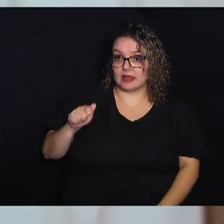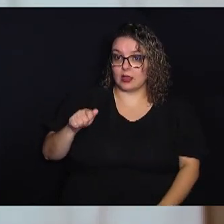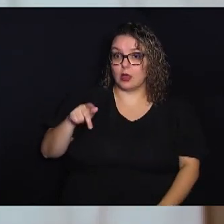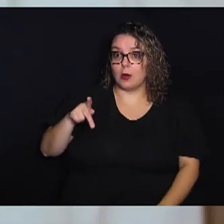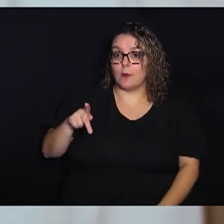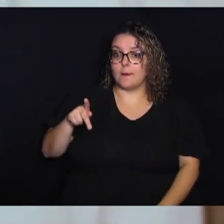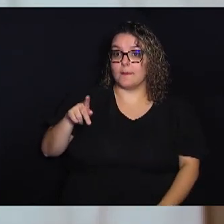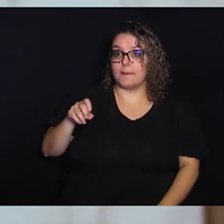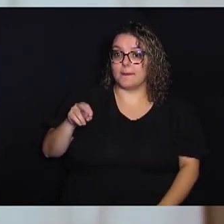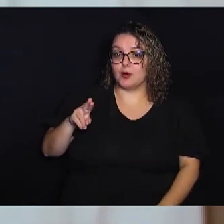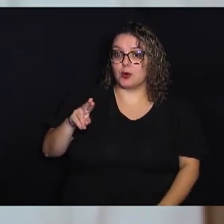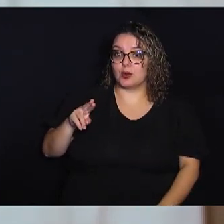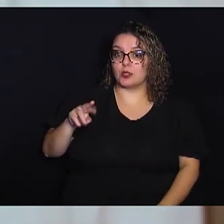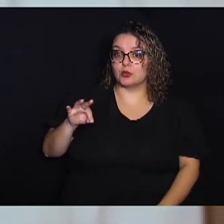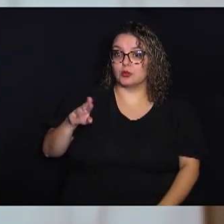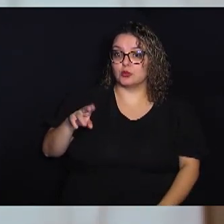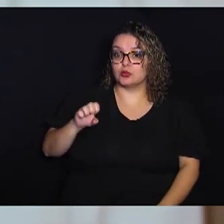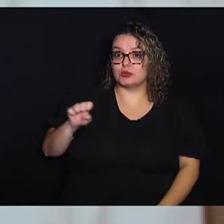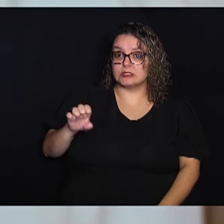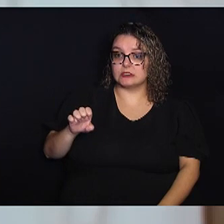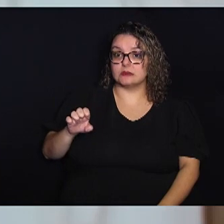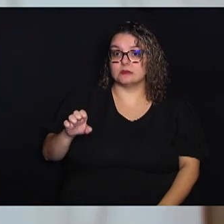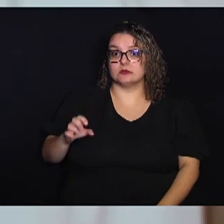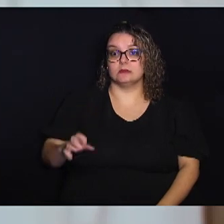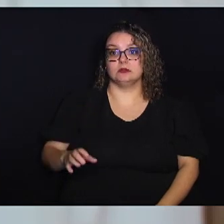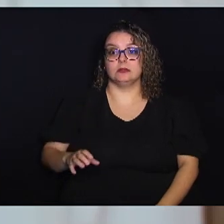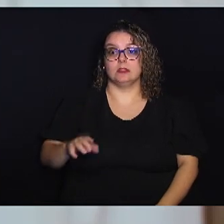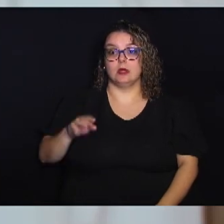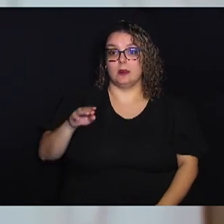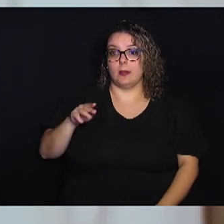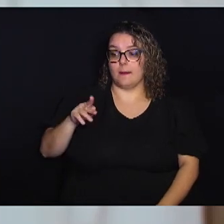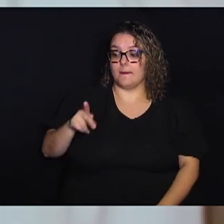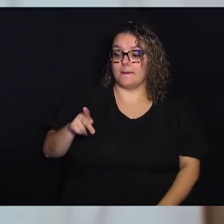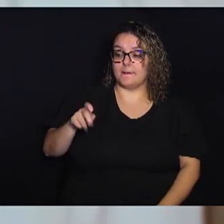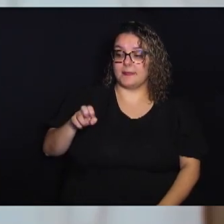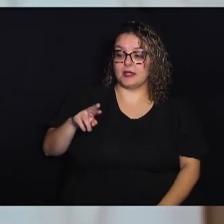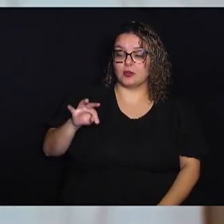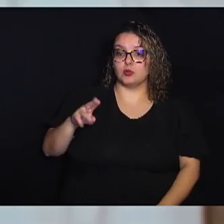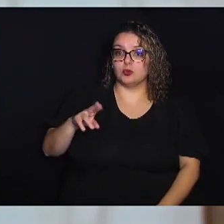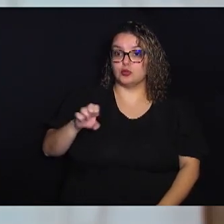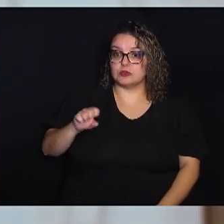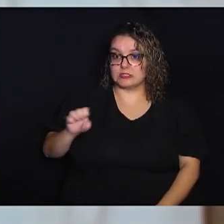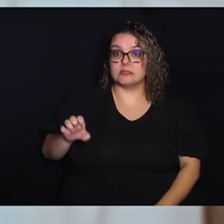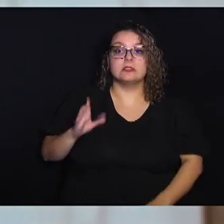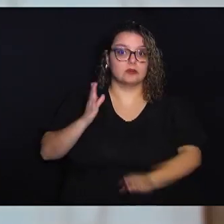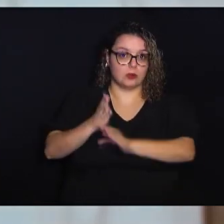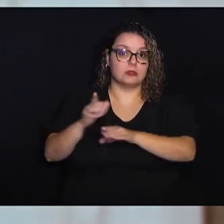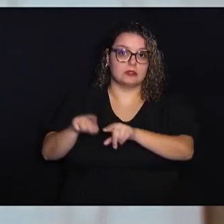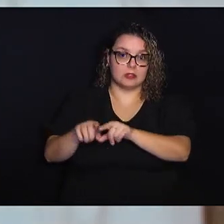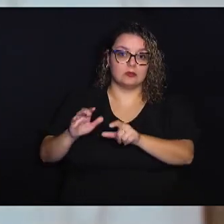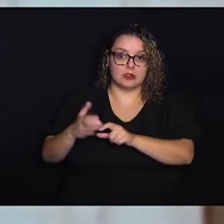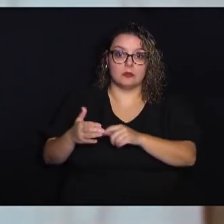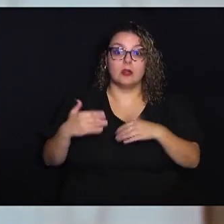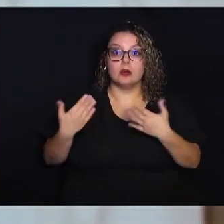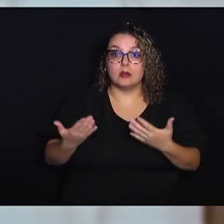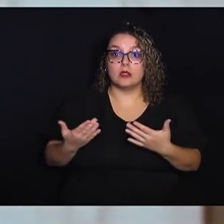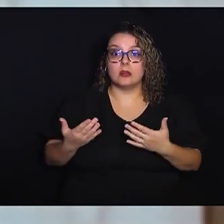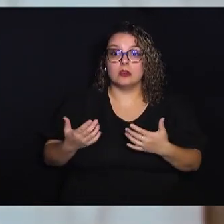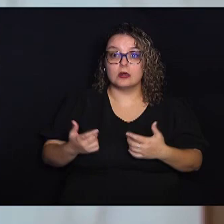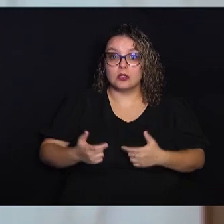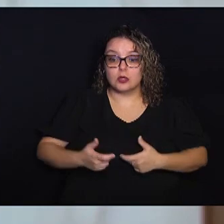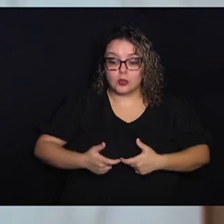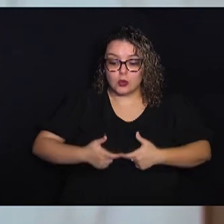podem encontrar essa nomenclatura de coqueluche, de pertussis também por aí. E qual que é a questão? Ela é